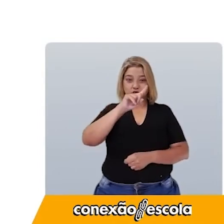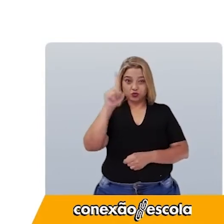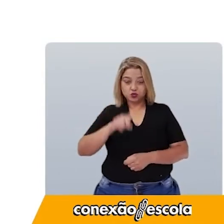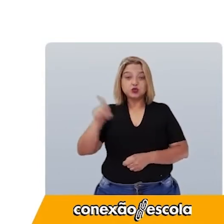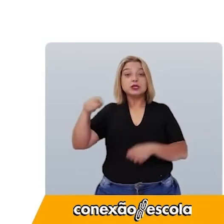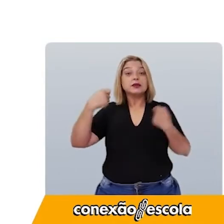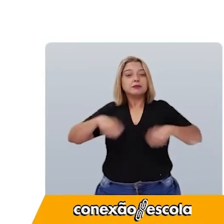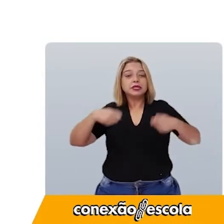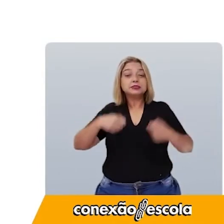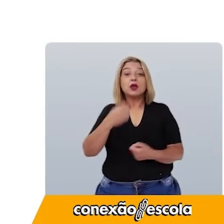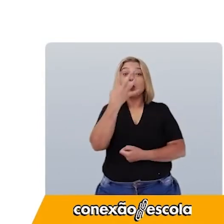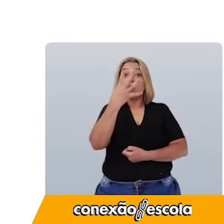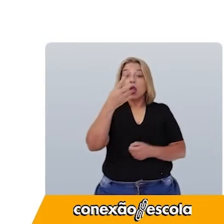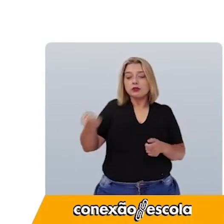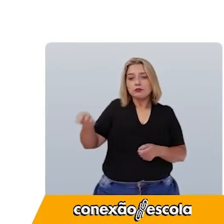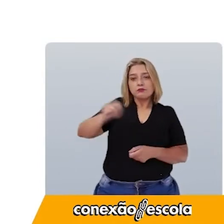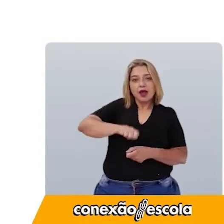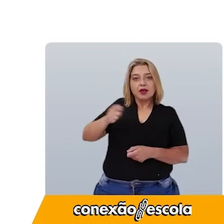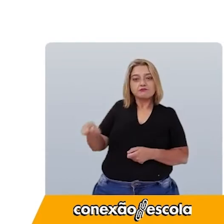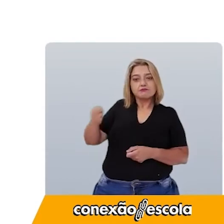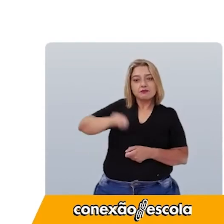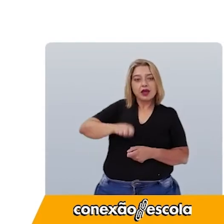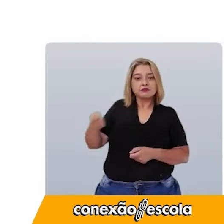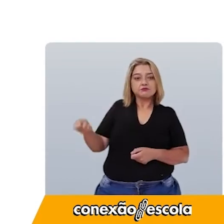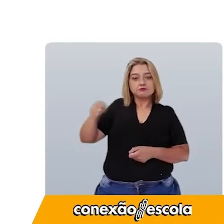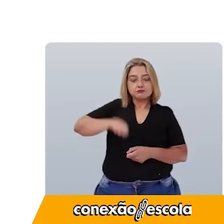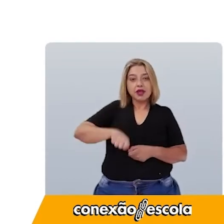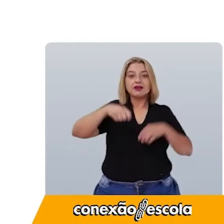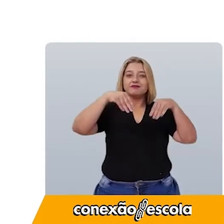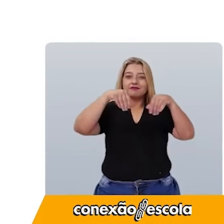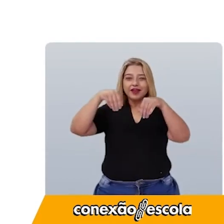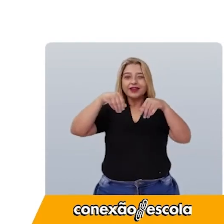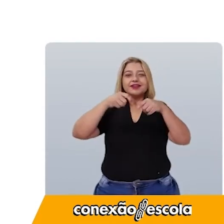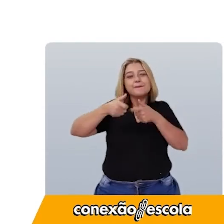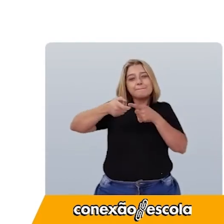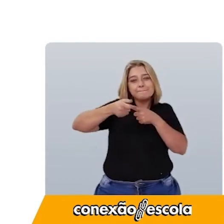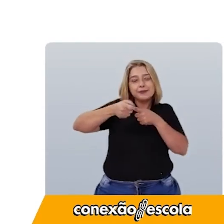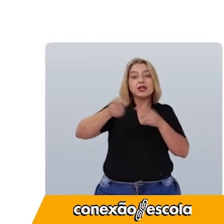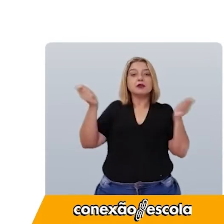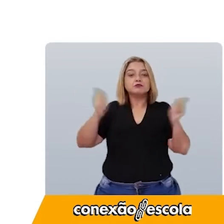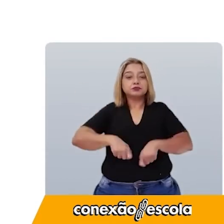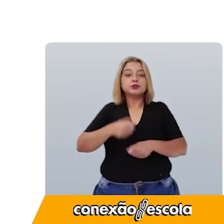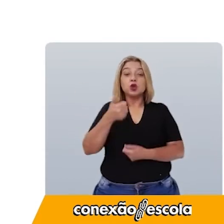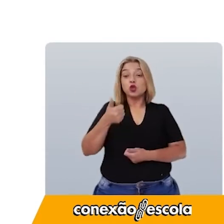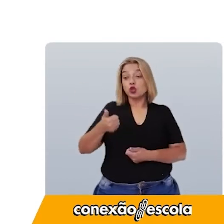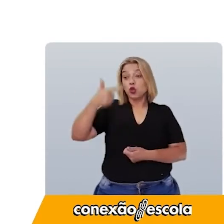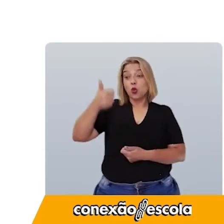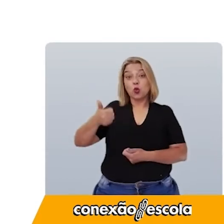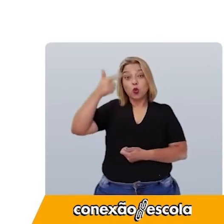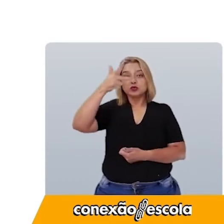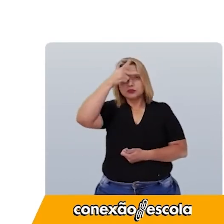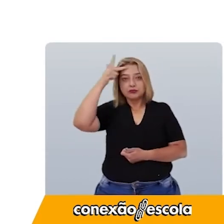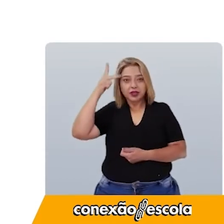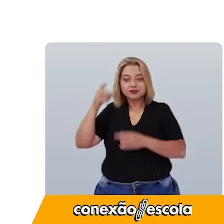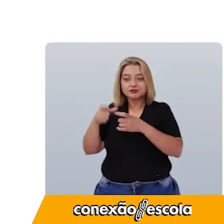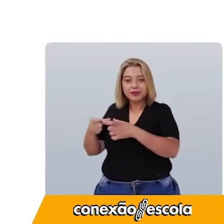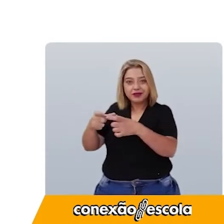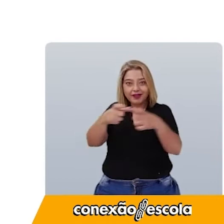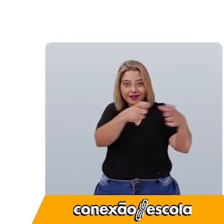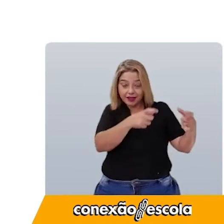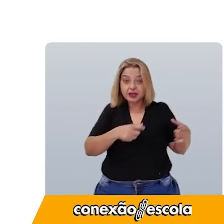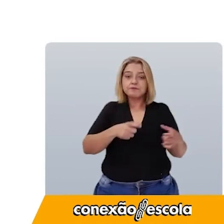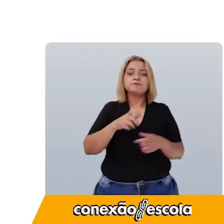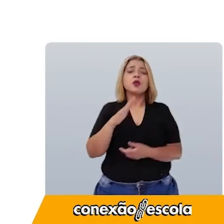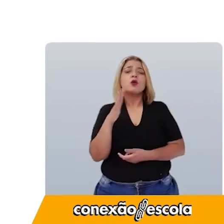farinha de milho para fazer 12 porções. Quantas xícaras de farinha de milho são necessárias